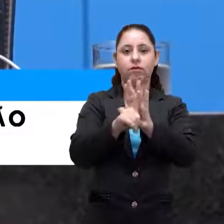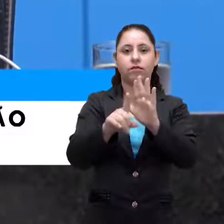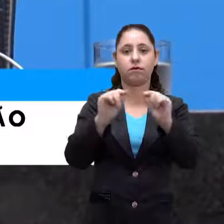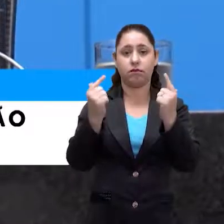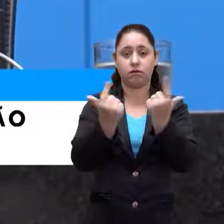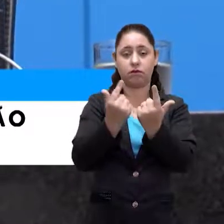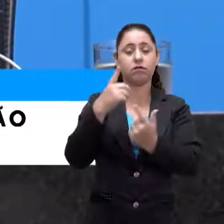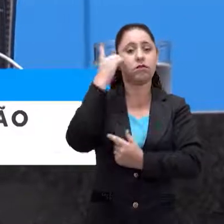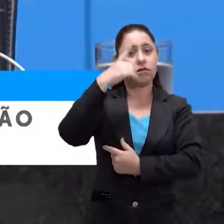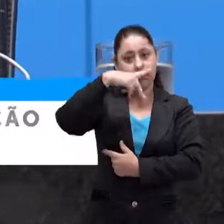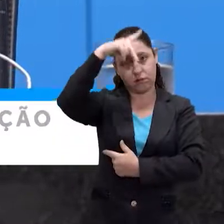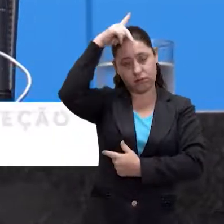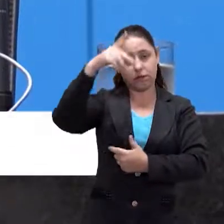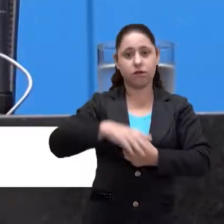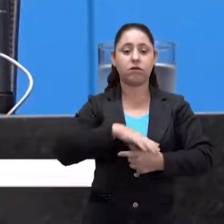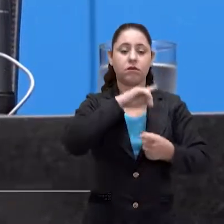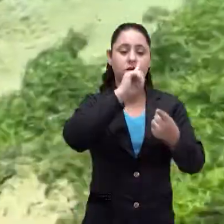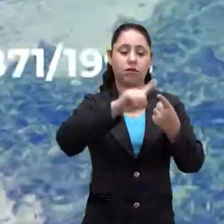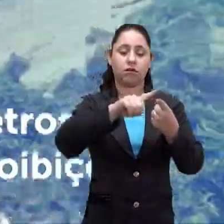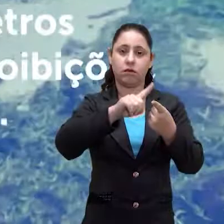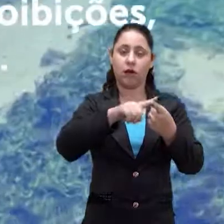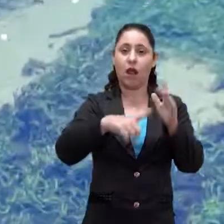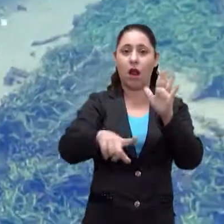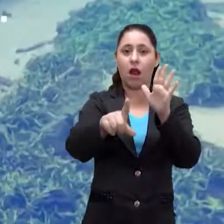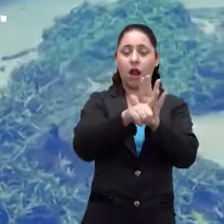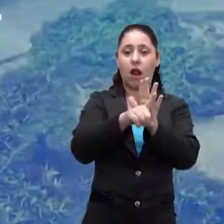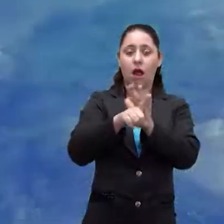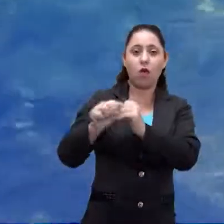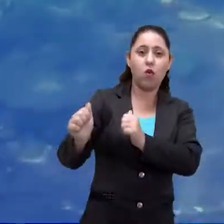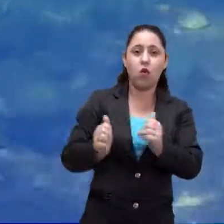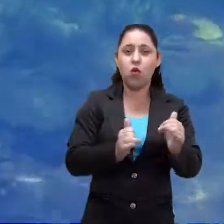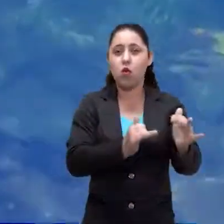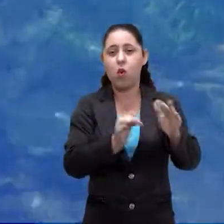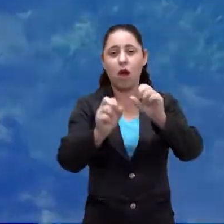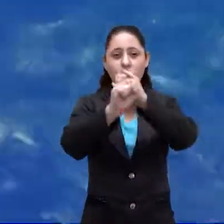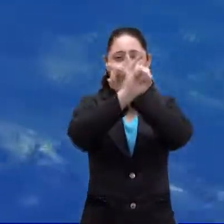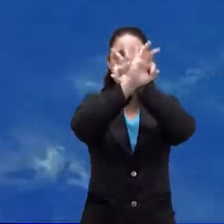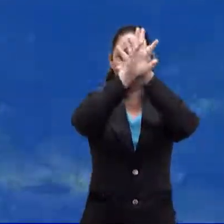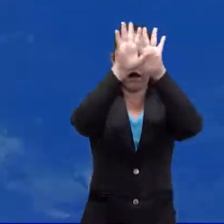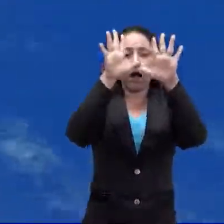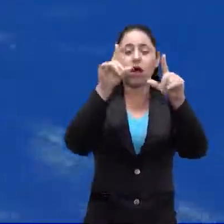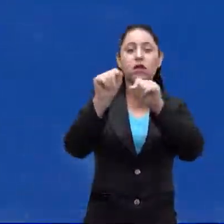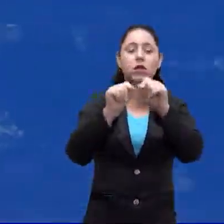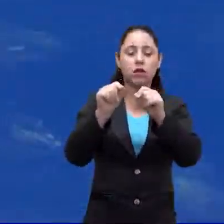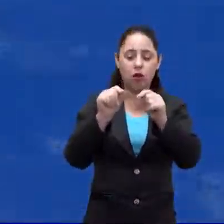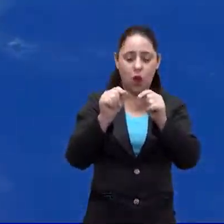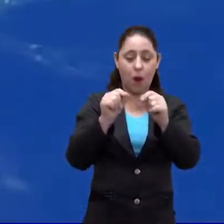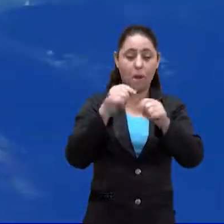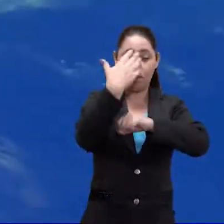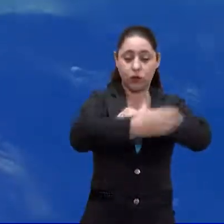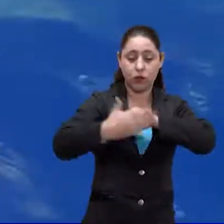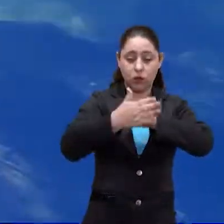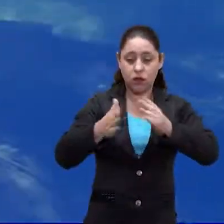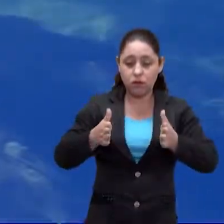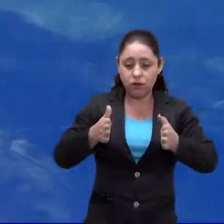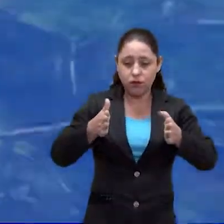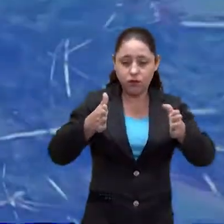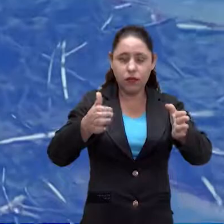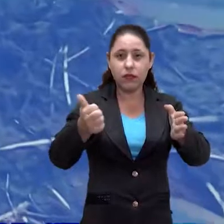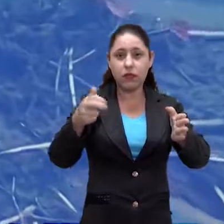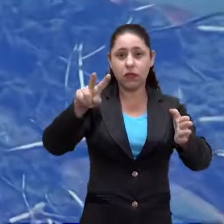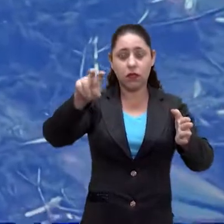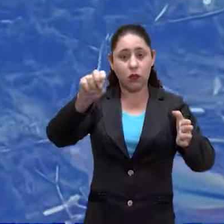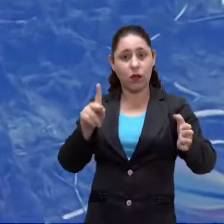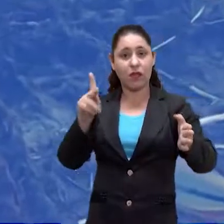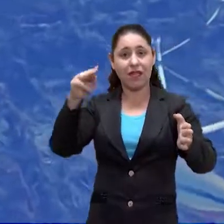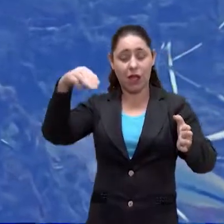deputado Paulo Correia. São elas: a Lei das Águas Cristalinas, que criou uma faixa de proteção de 150